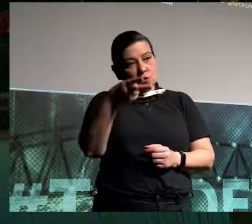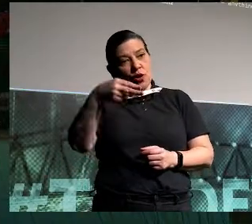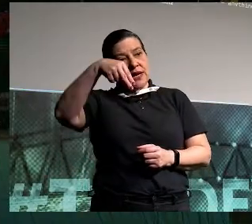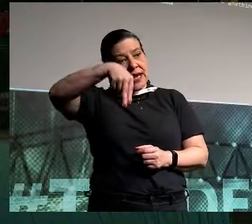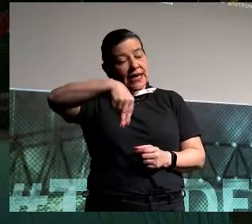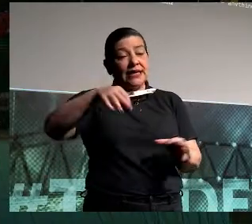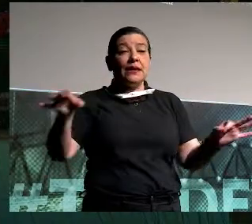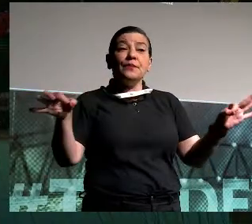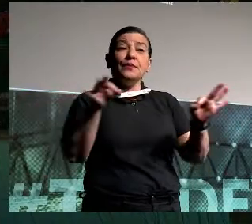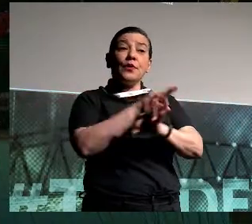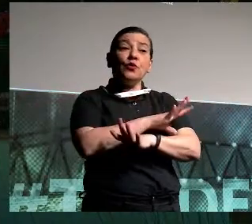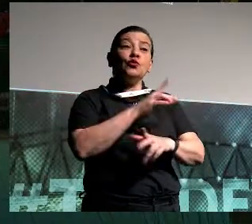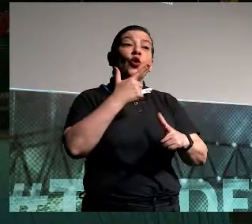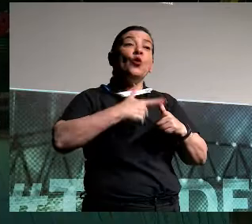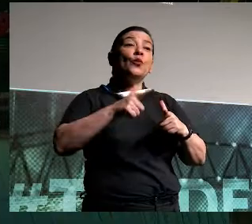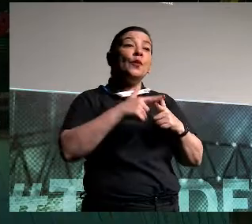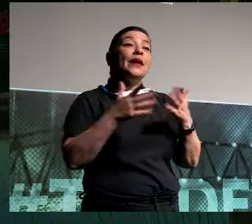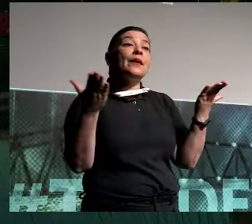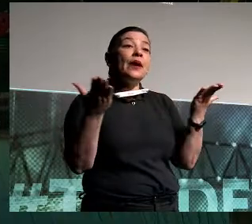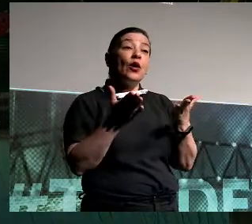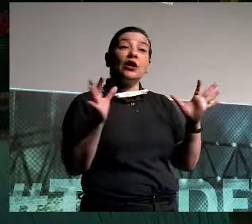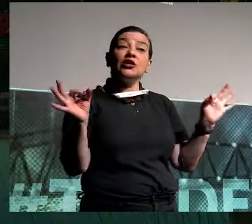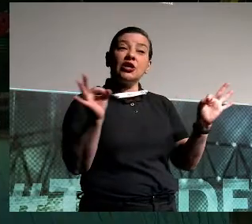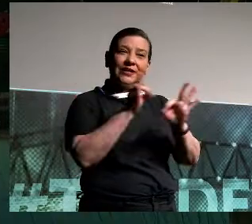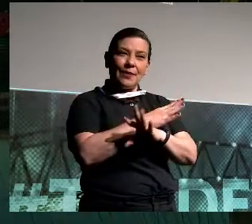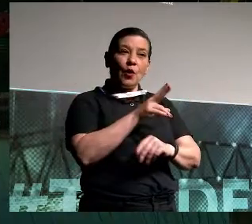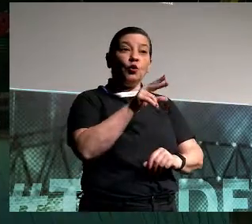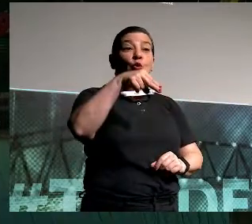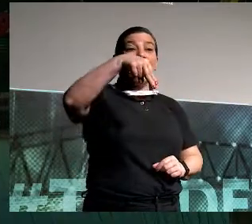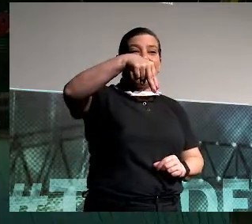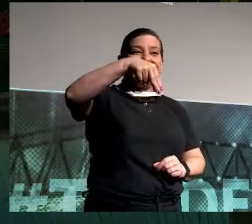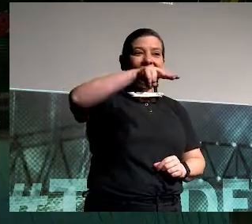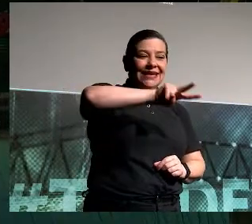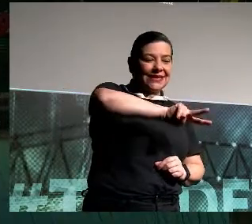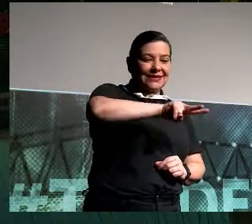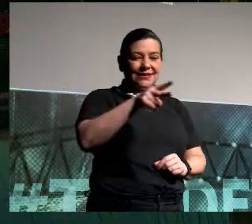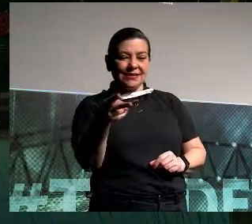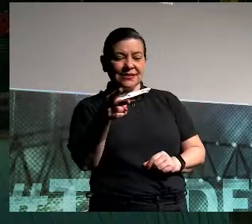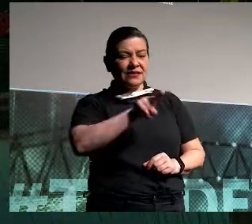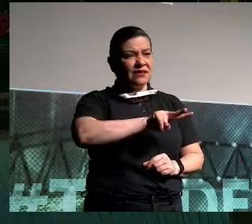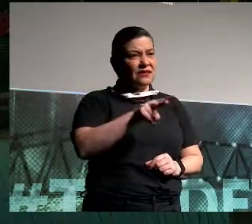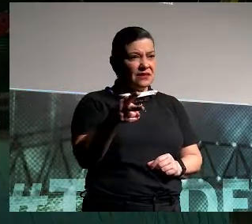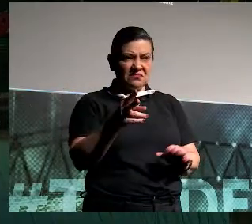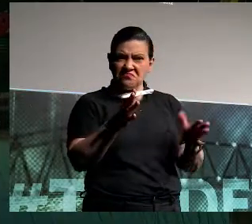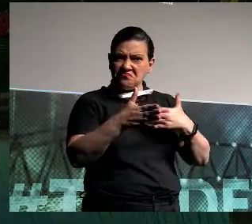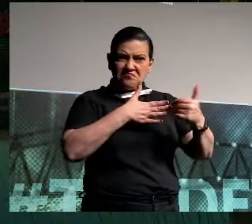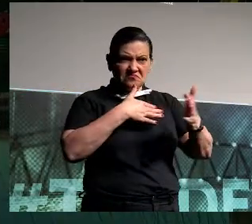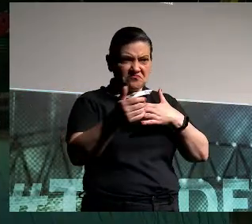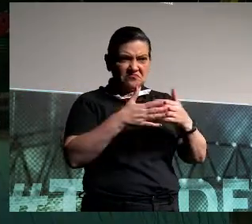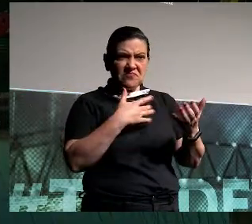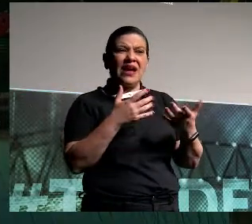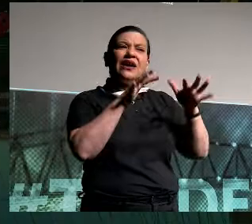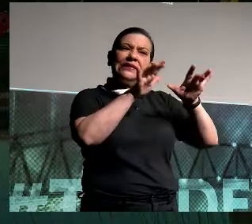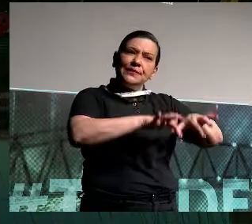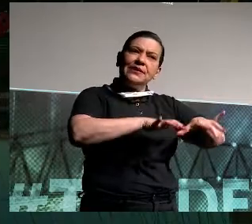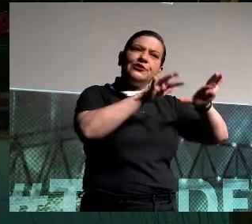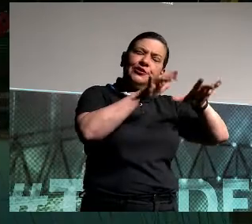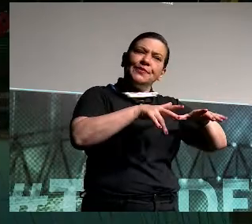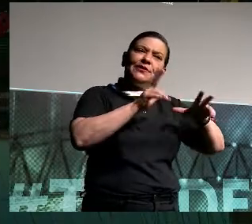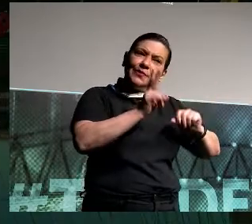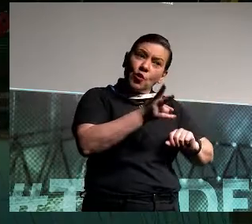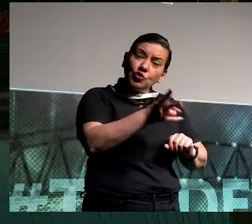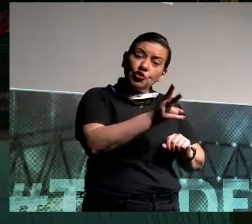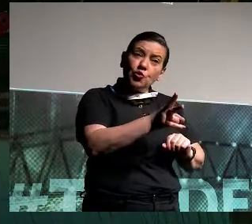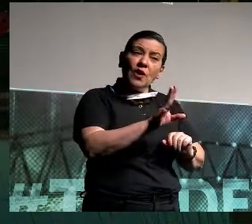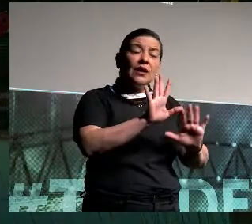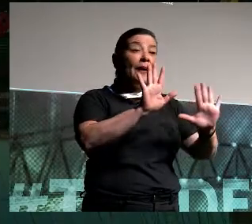pronto. Só que o problema agora funciona, né? Só que pode ser qualquer coisa agora o retorno, né? Eu vou ter que ficar tipando agora esse cara.